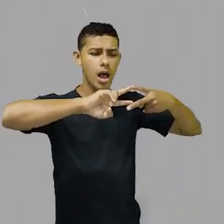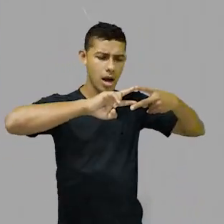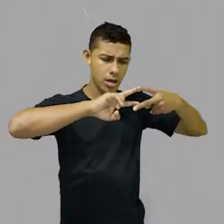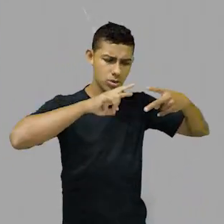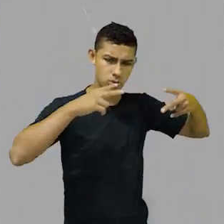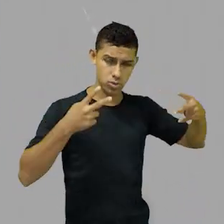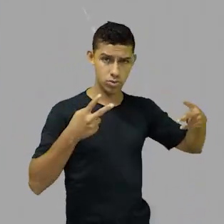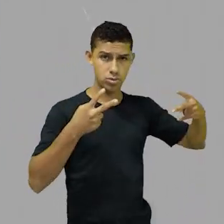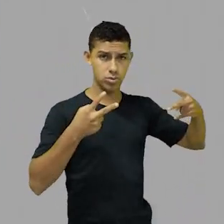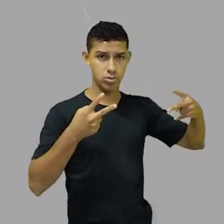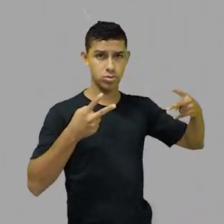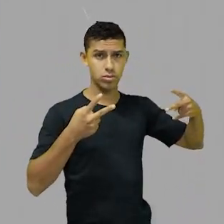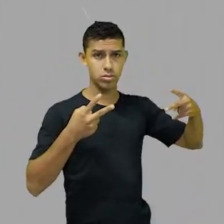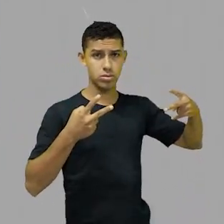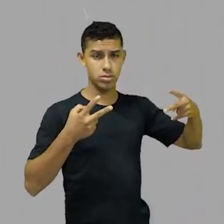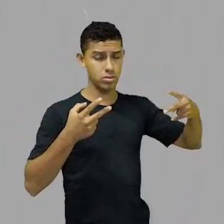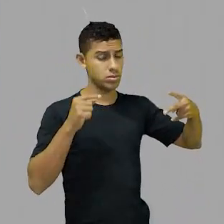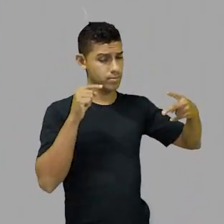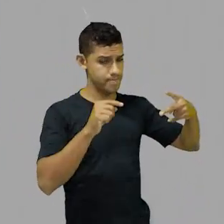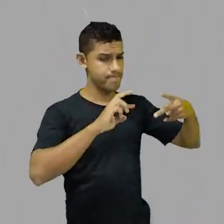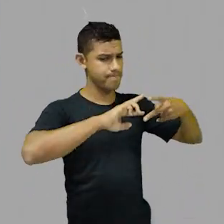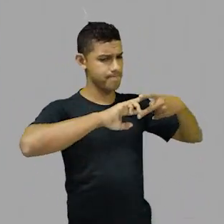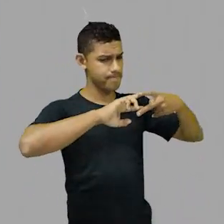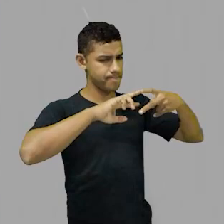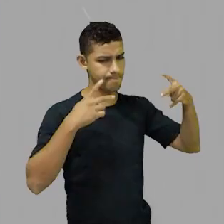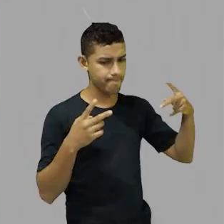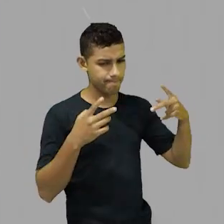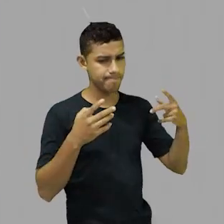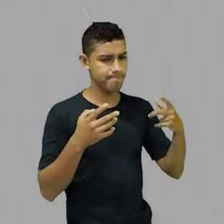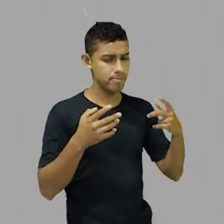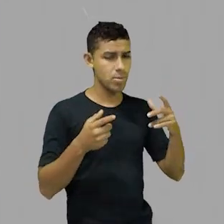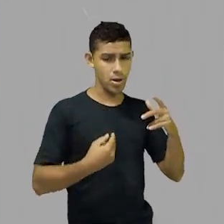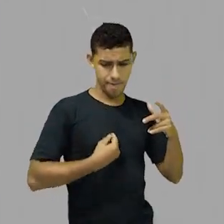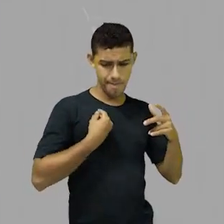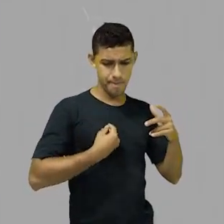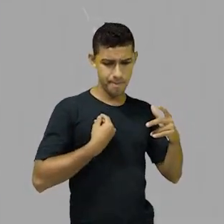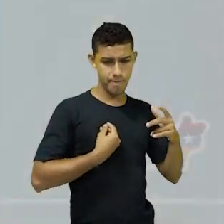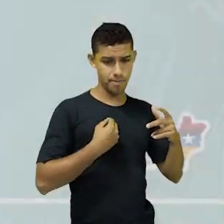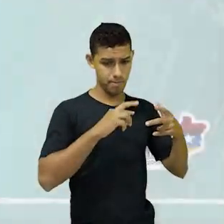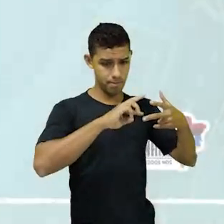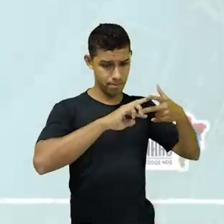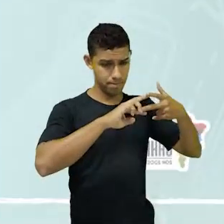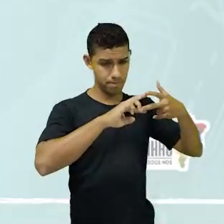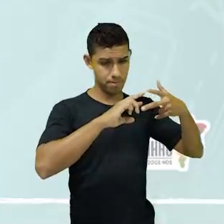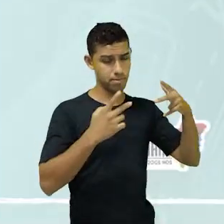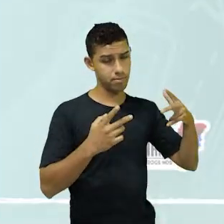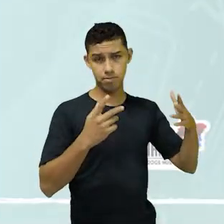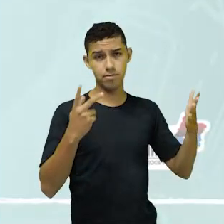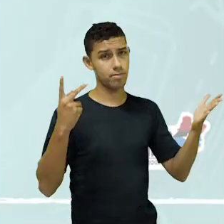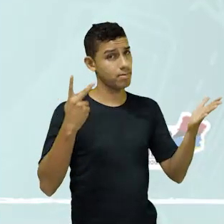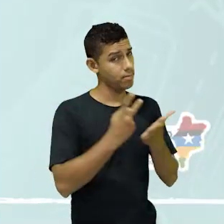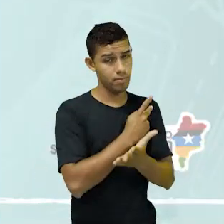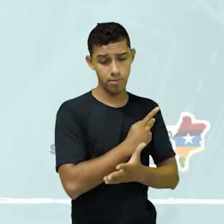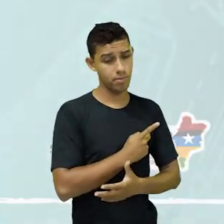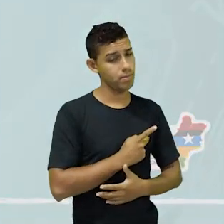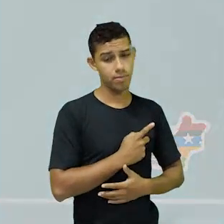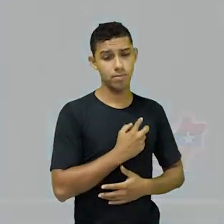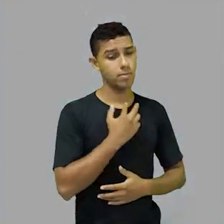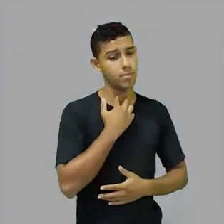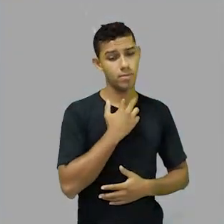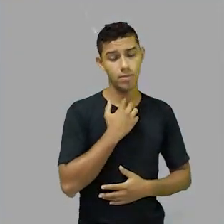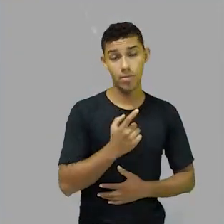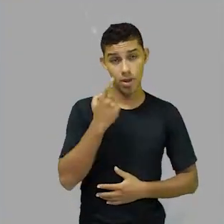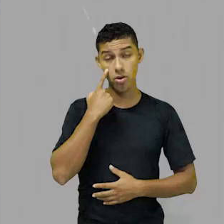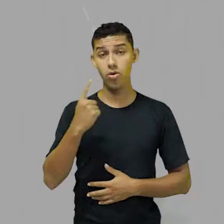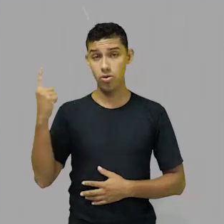é exclusiva do DNA. Será que a guanina só existe no DNA? Isso aqui está errado, pessoal. Primeiro, porque